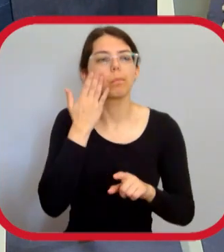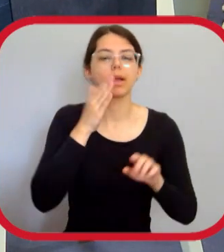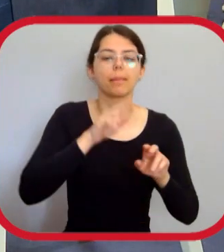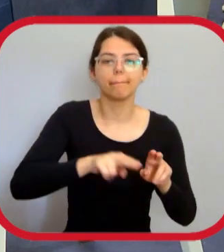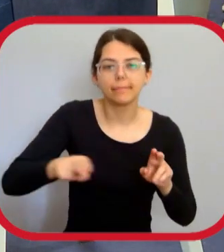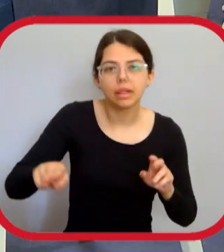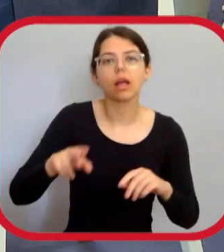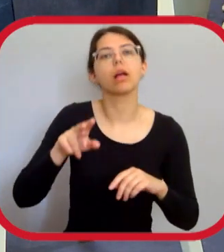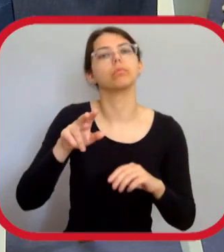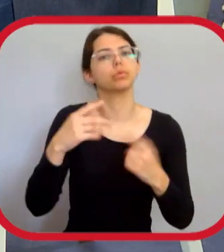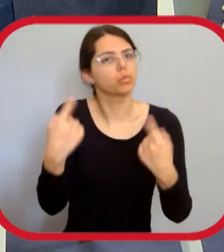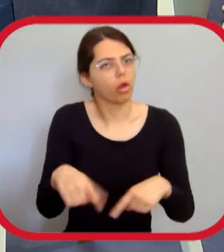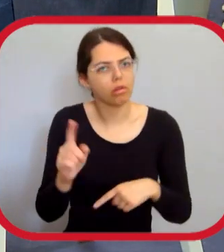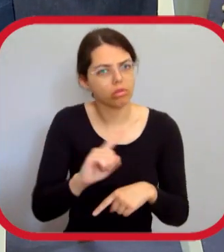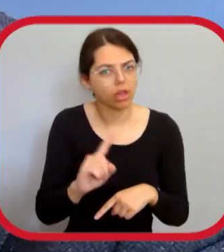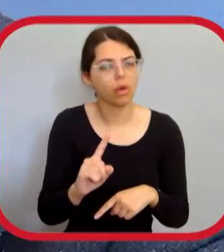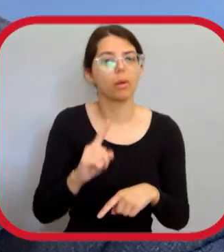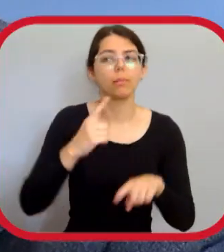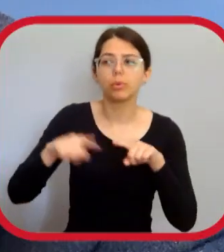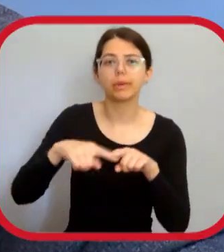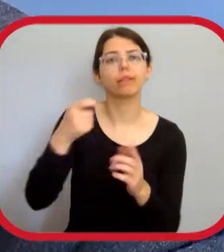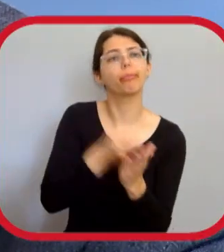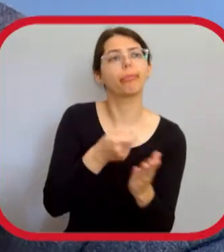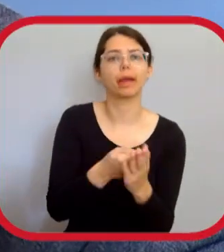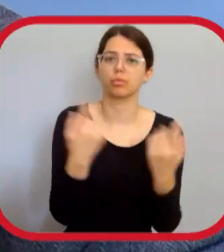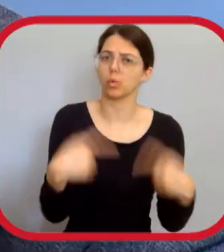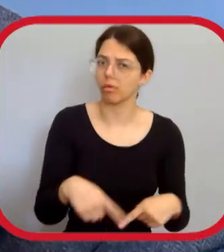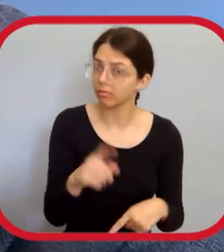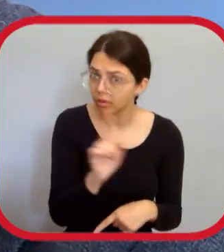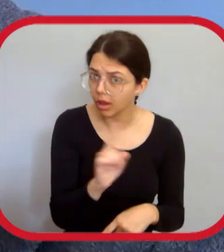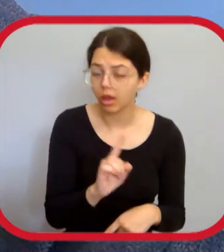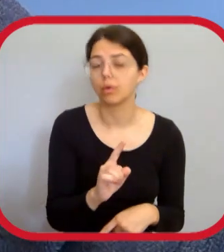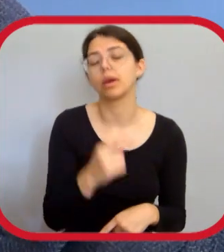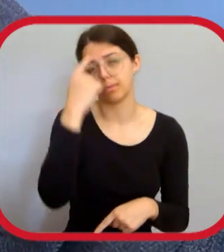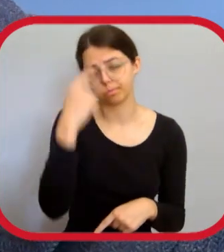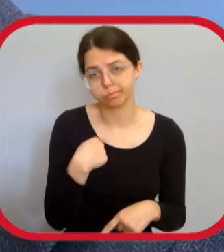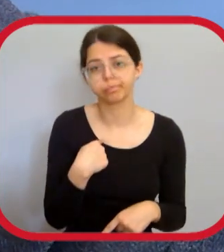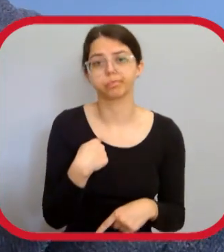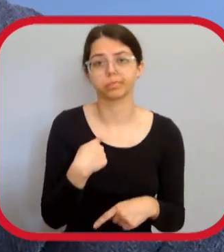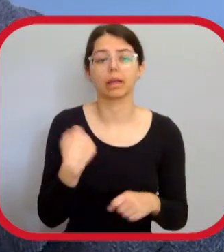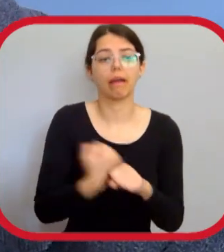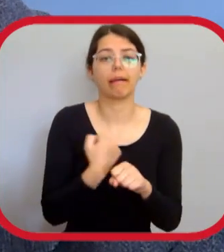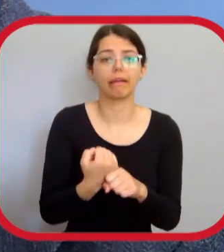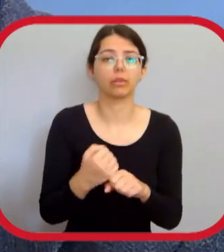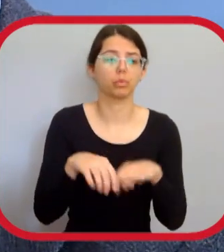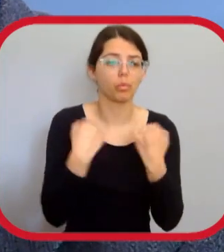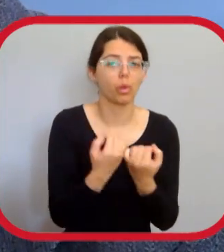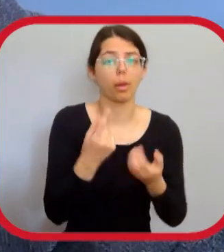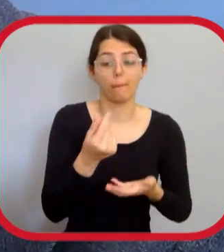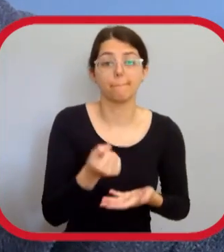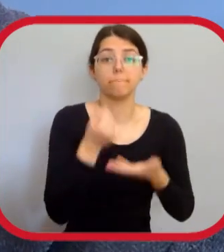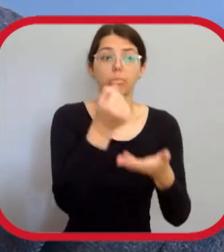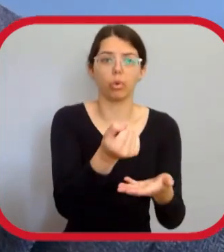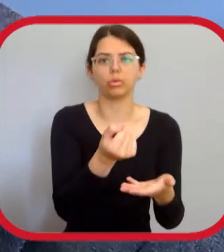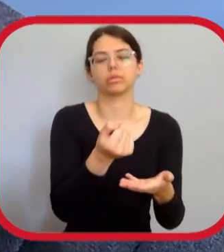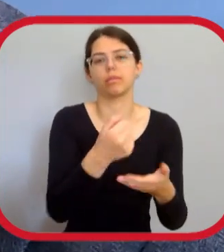das residências, não é só a questão de pagar as propinas aos estudantes, e sabemos que o valor da Serviço de Ação Social e das